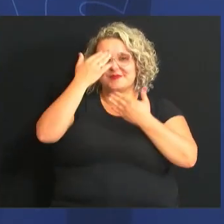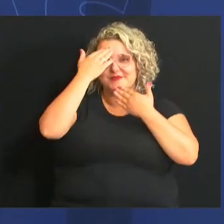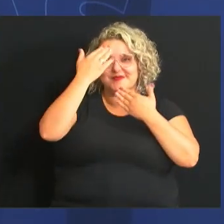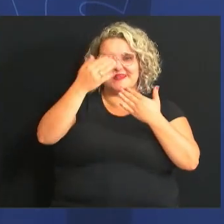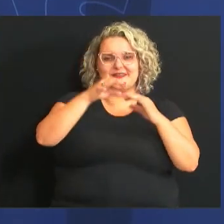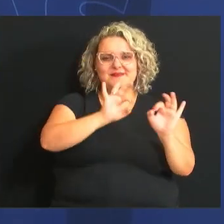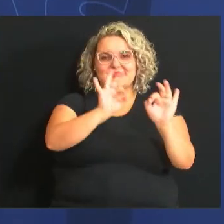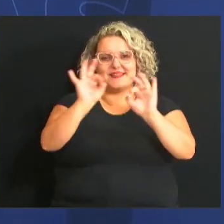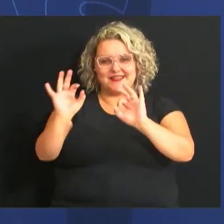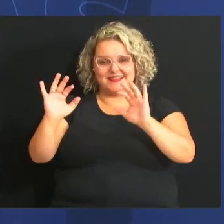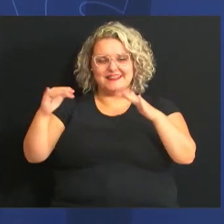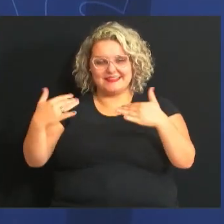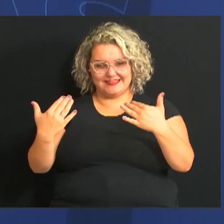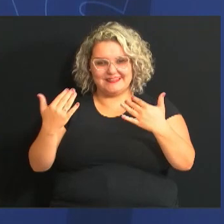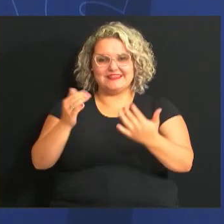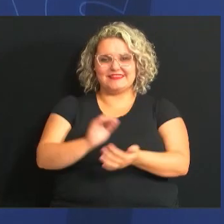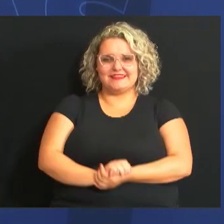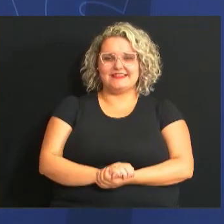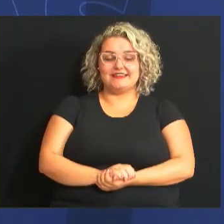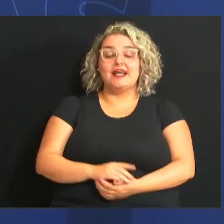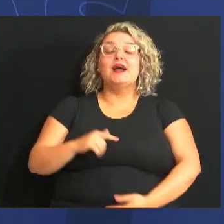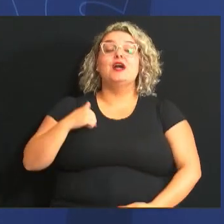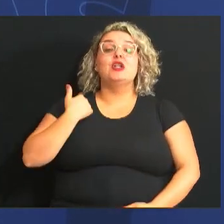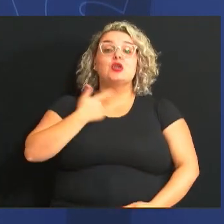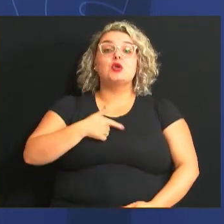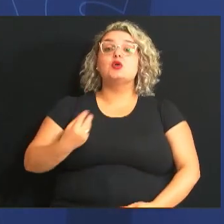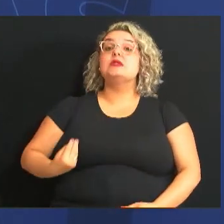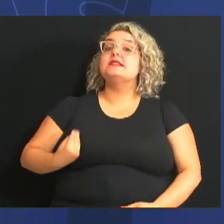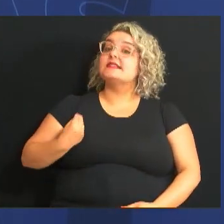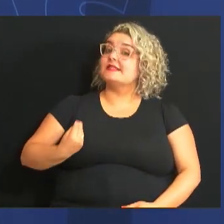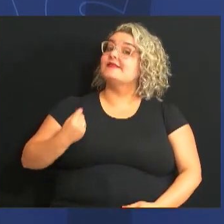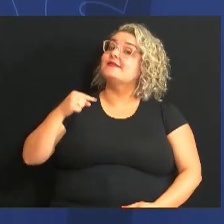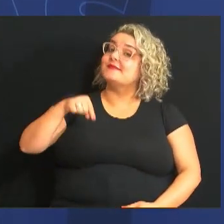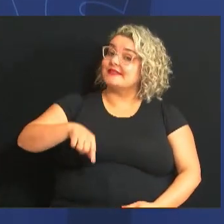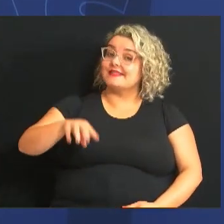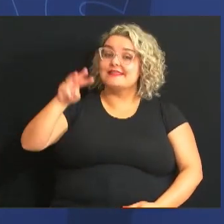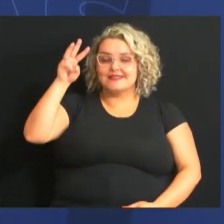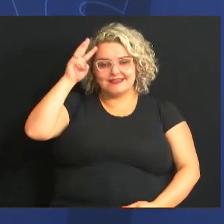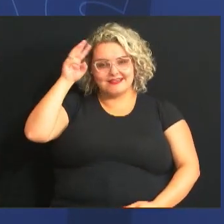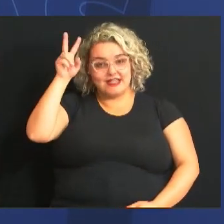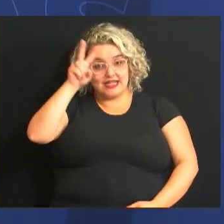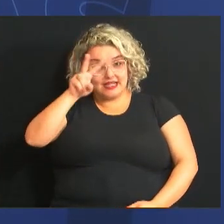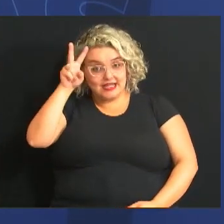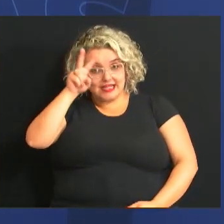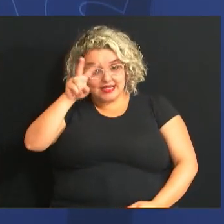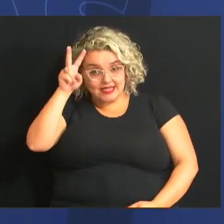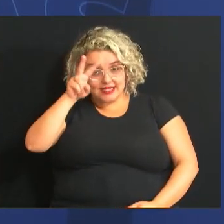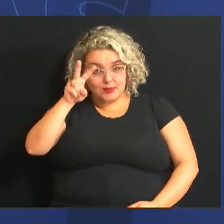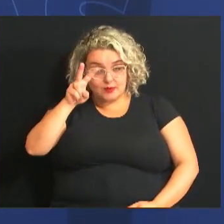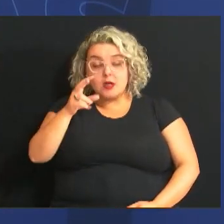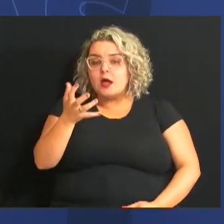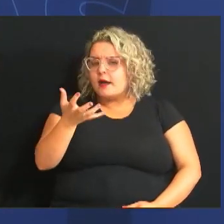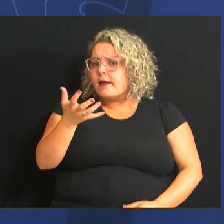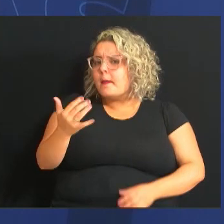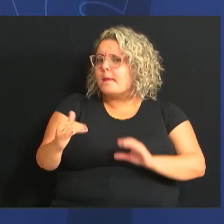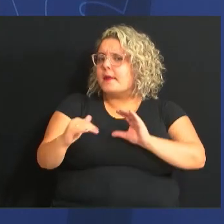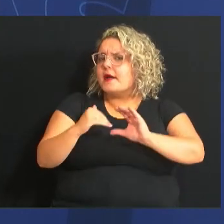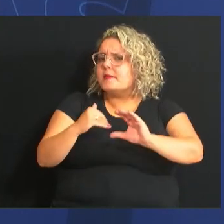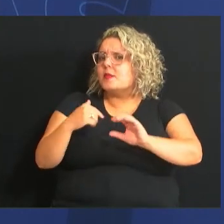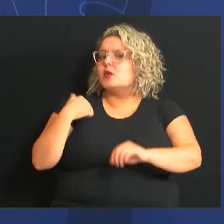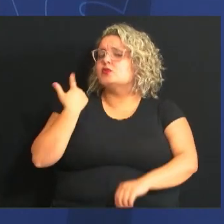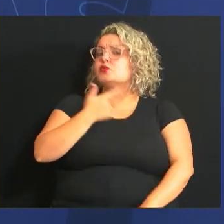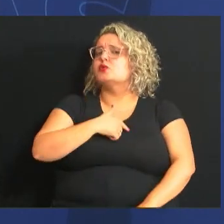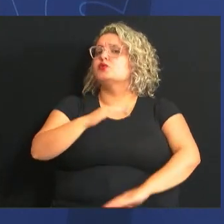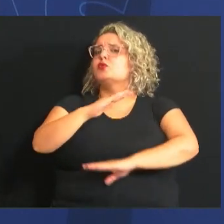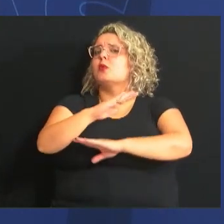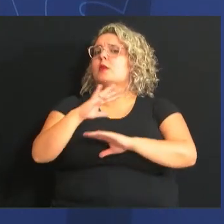sua audiência. Nós estamos ao vivo nesta terça-feira, lembrando, hein, Quer participar aqui do nosso Câmara Total? Quer